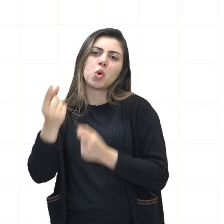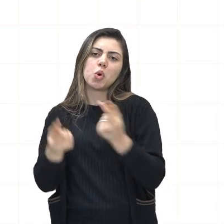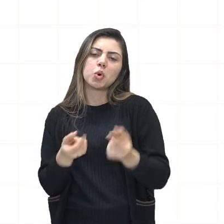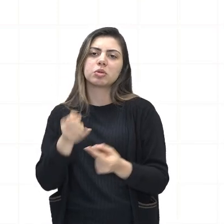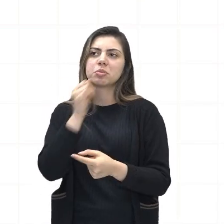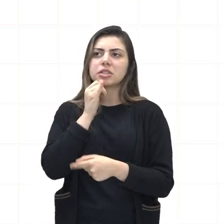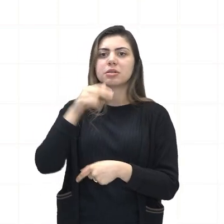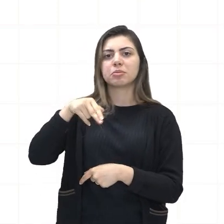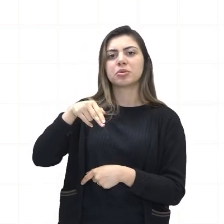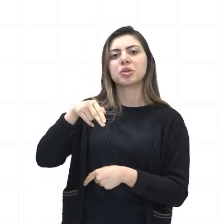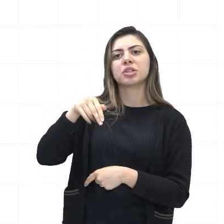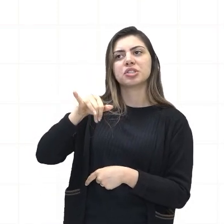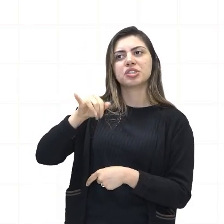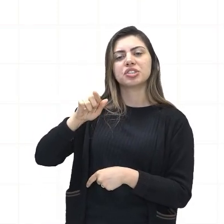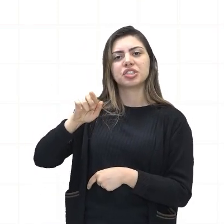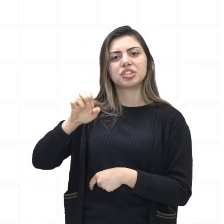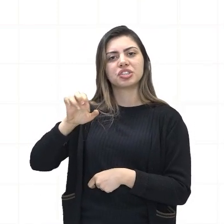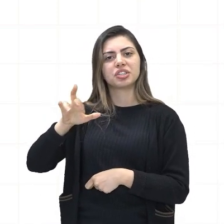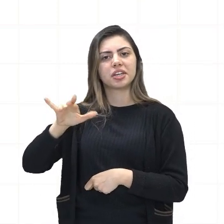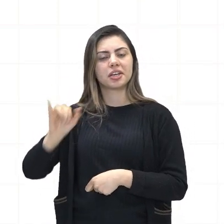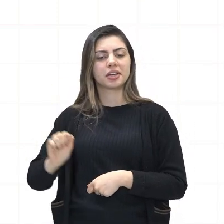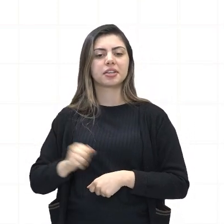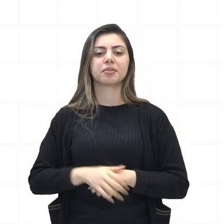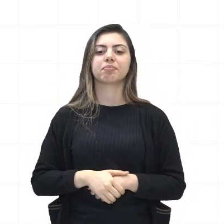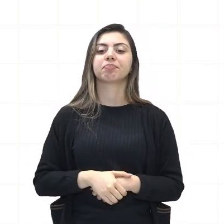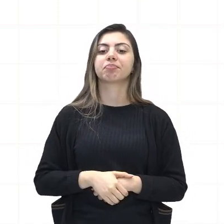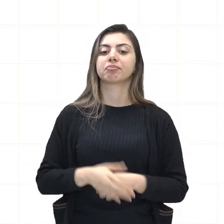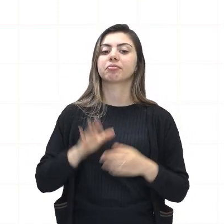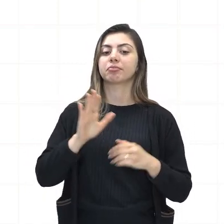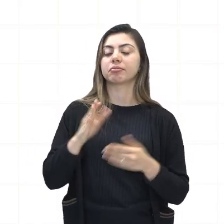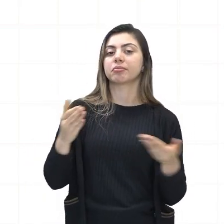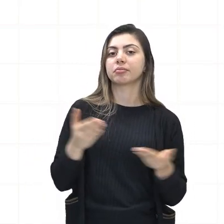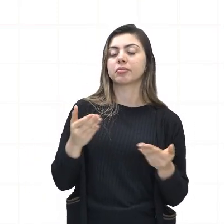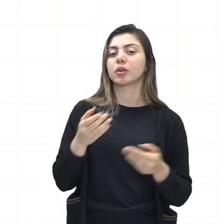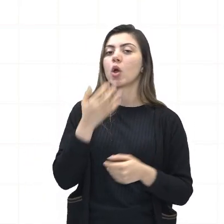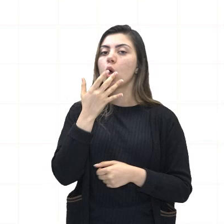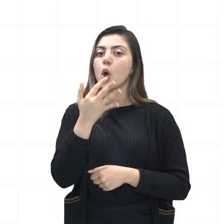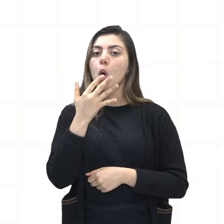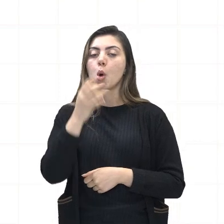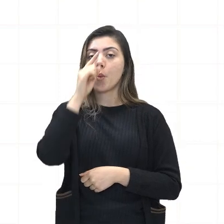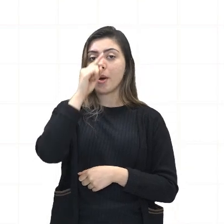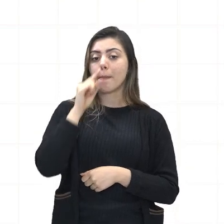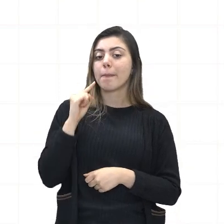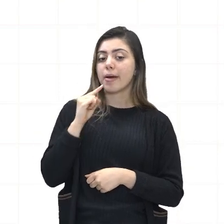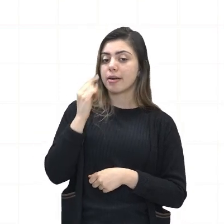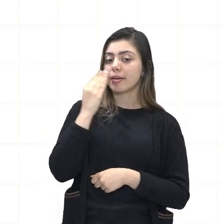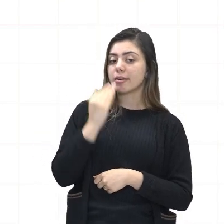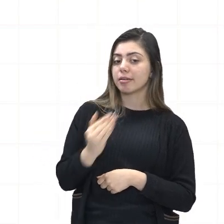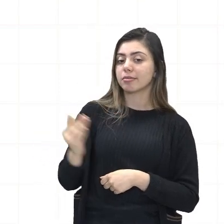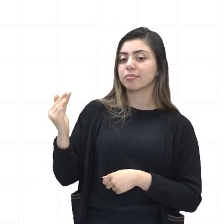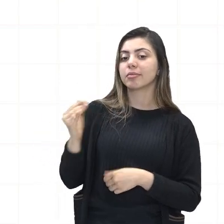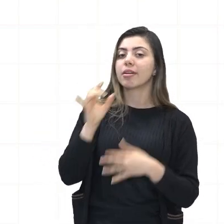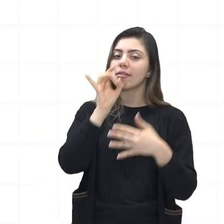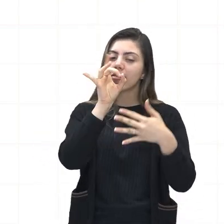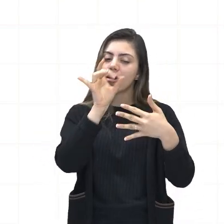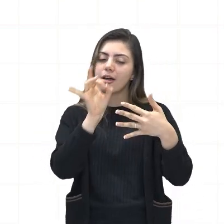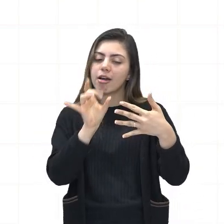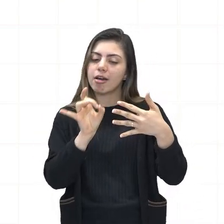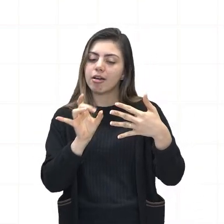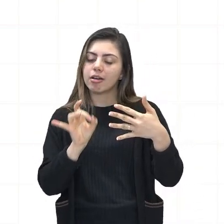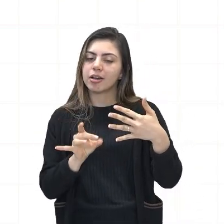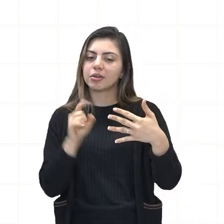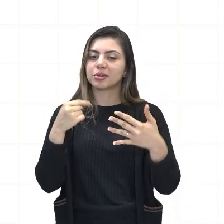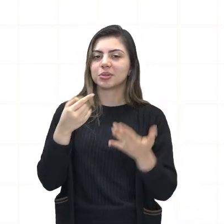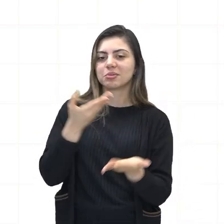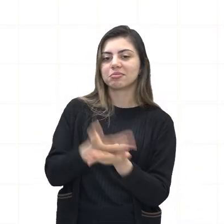Nigéria, enfim. Continuando, a gente tem essa parte em amarelo do mapa, que a gente está vendo, né, de 1 por 1, e a gente está